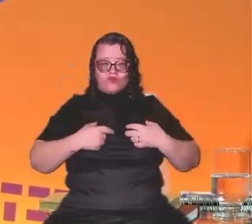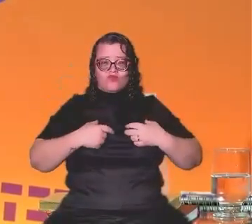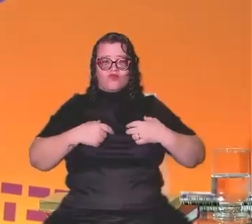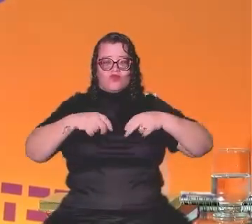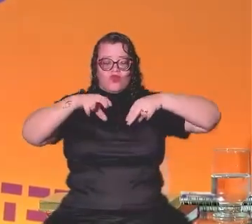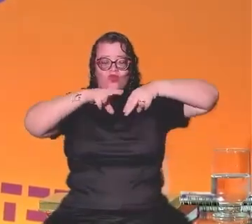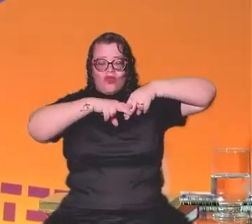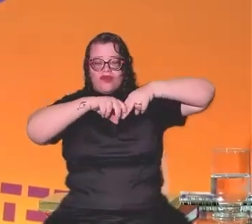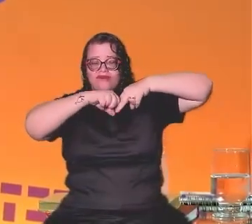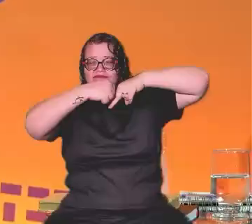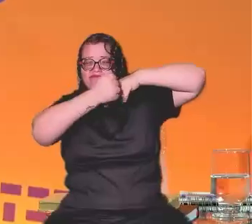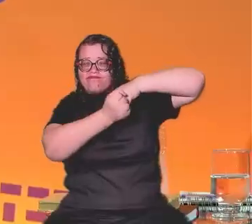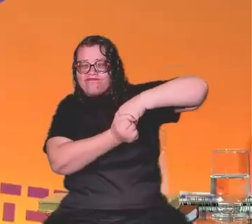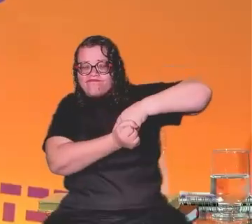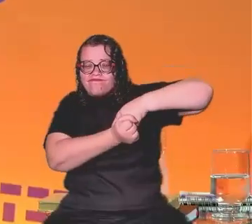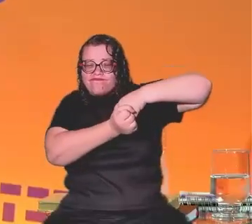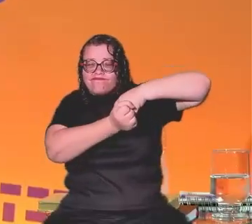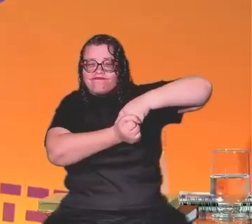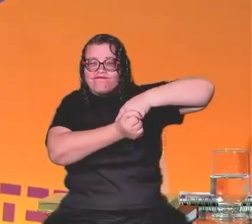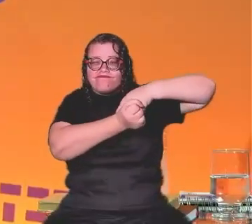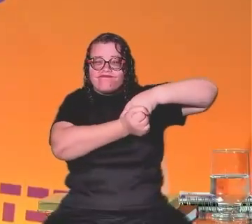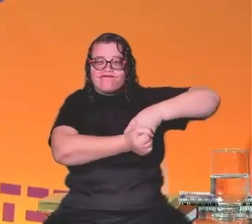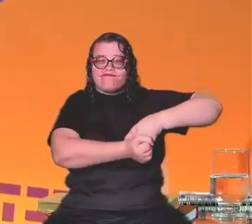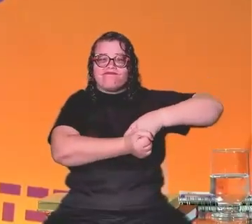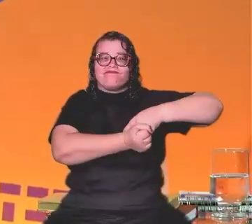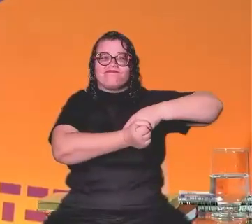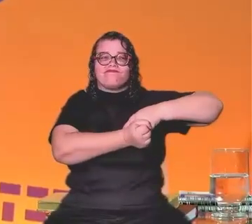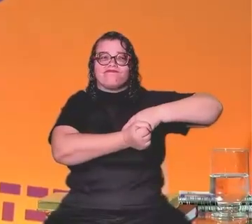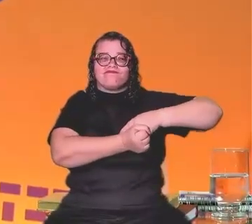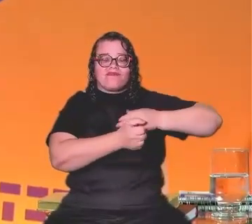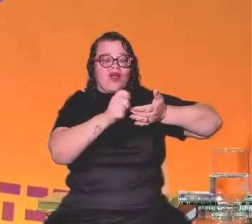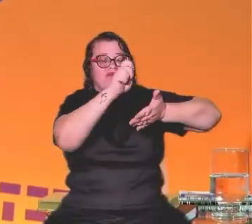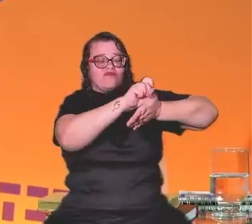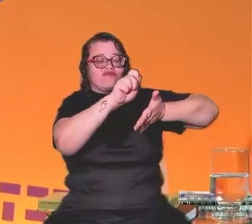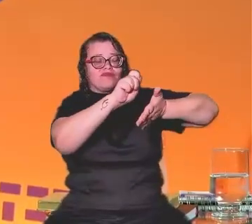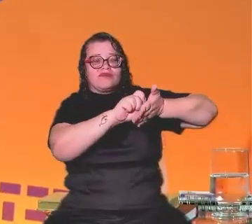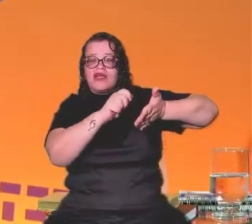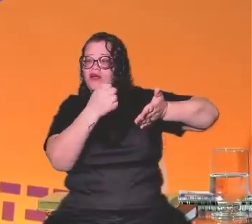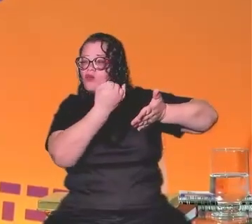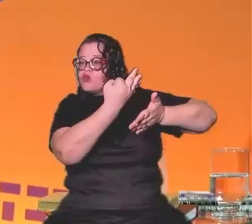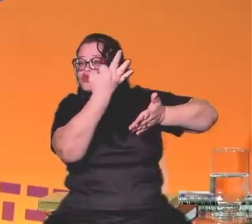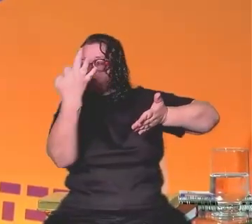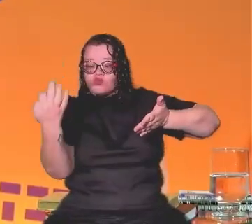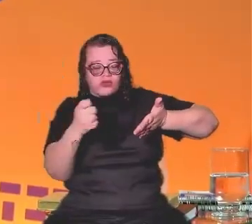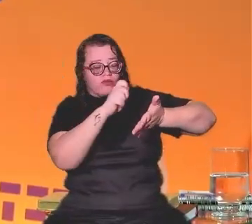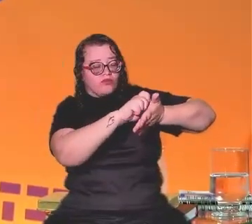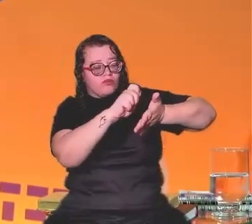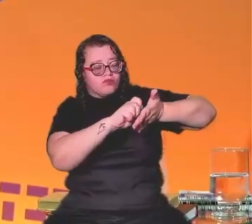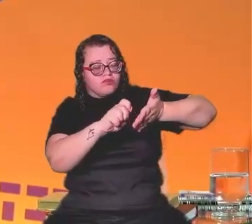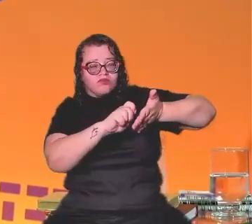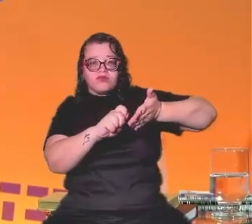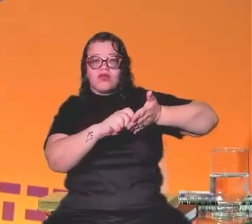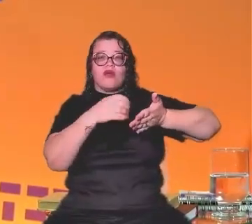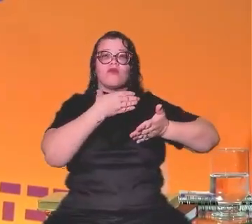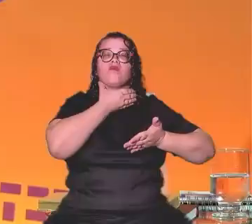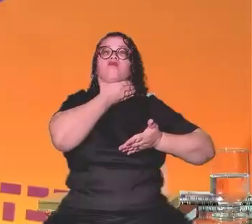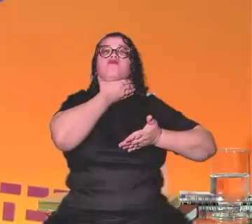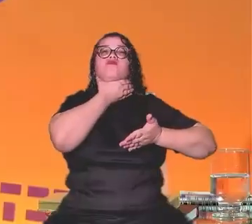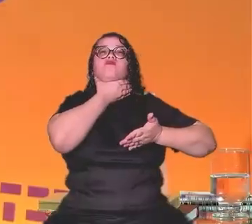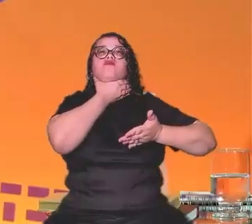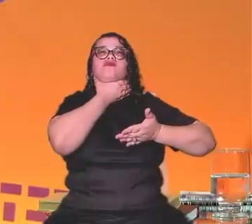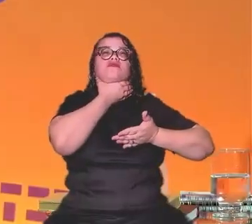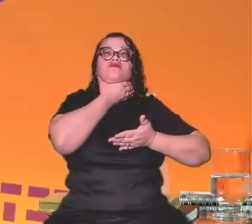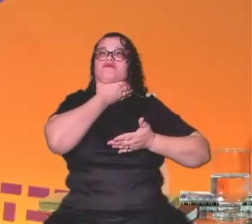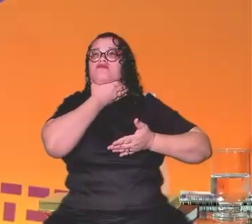pés. Estes últimos são mortos fáceis de catalogar, embora só se lhe vejam as cabeças em rodopio